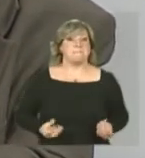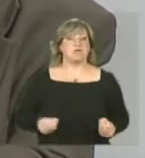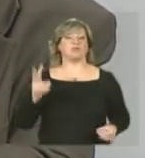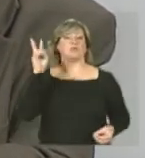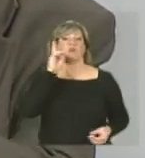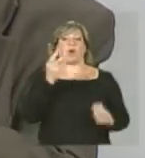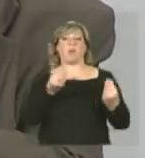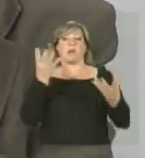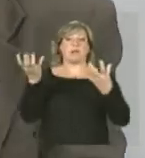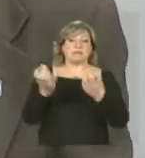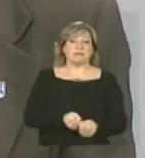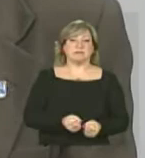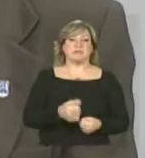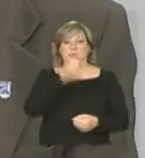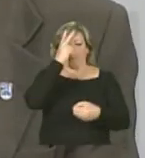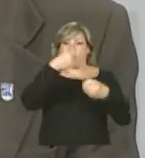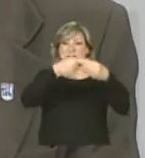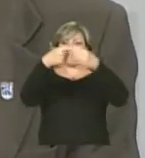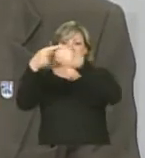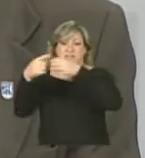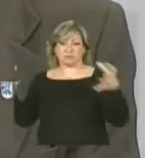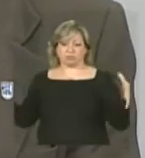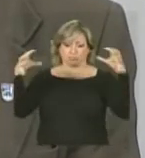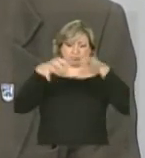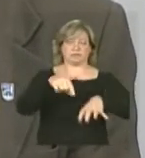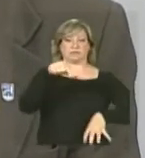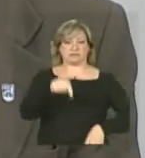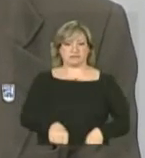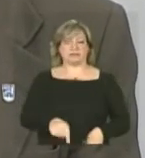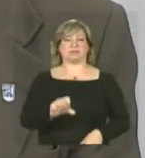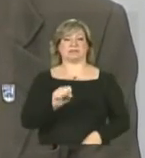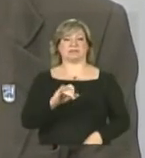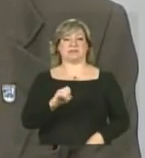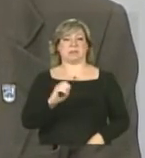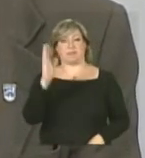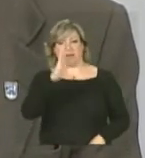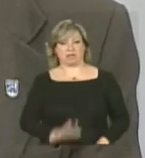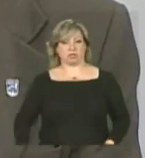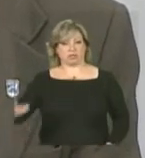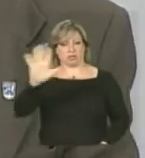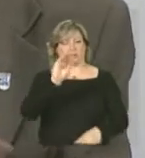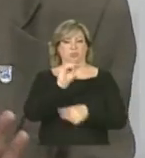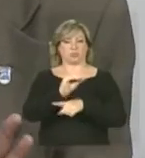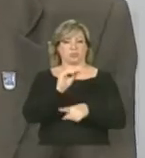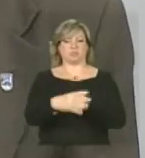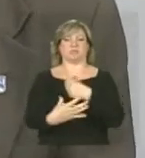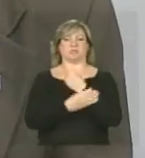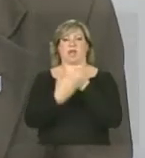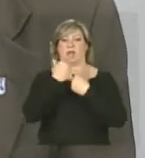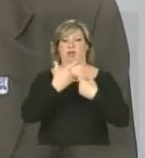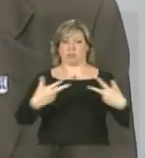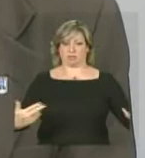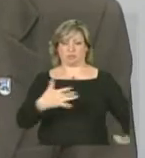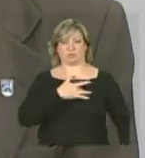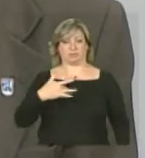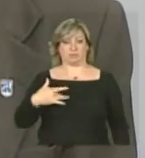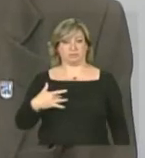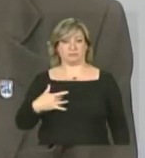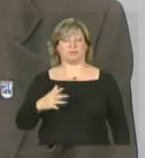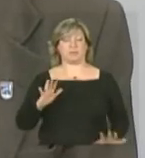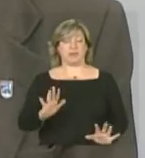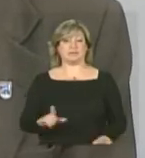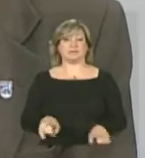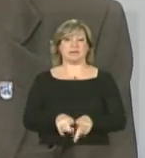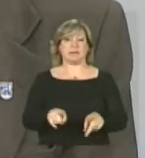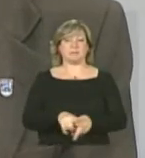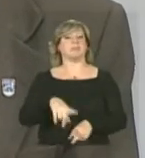adesão dos municípios ao Sistema Nacional de Segurança Alimentar Adicional. Só rapidamente quero dizer que nós teremos um